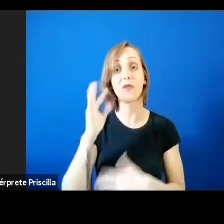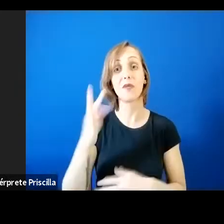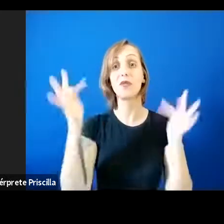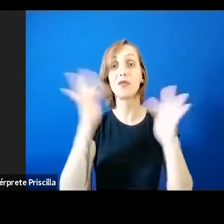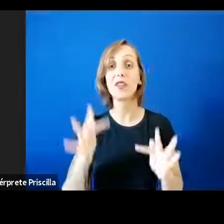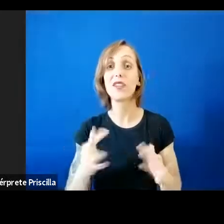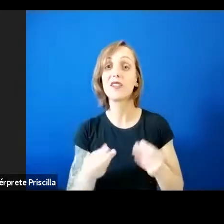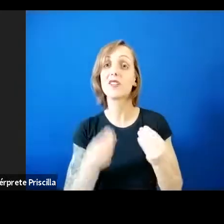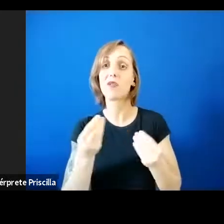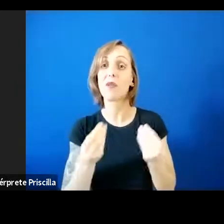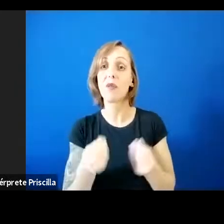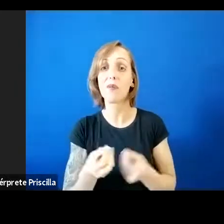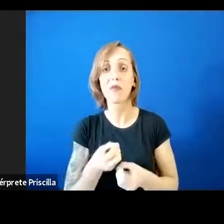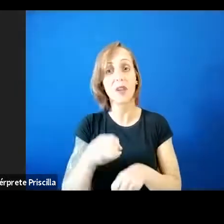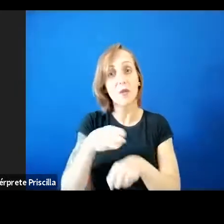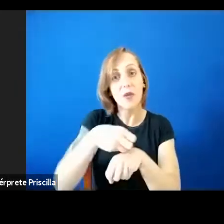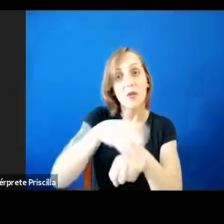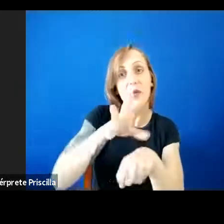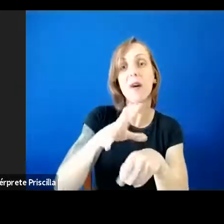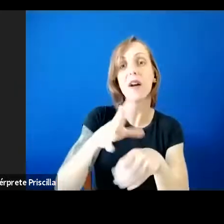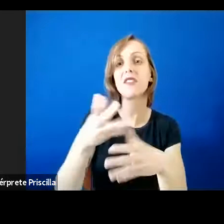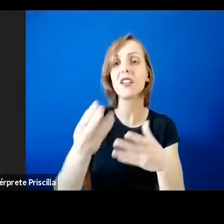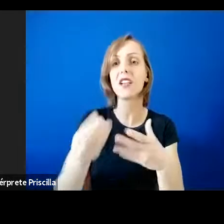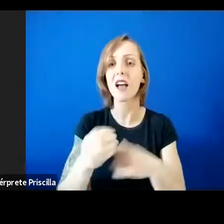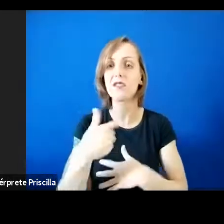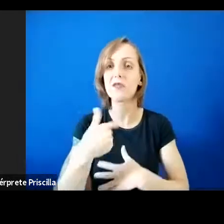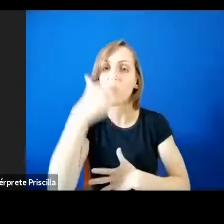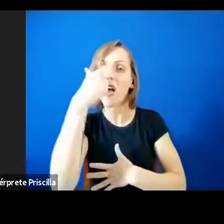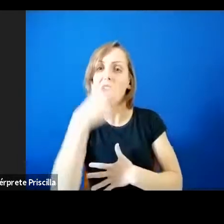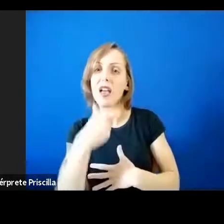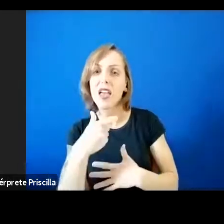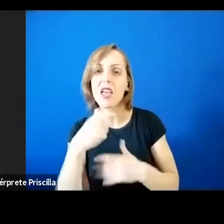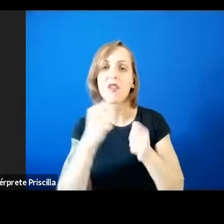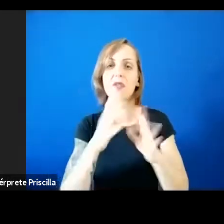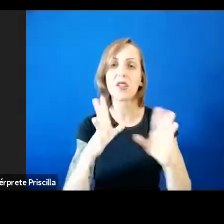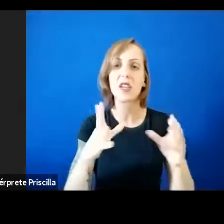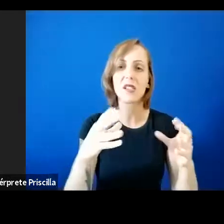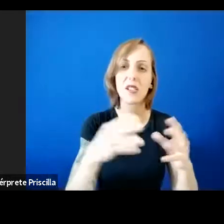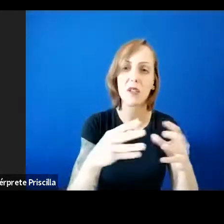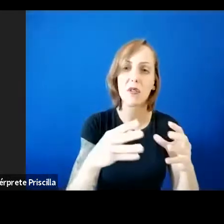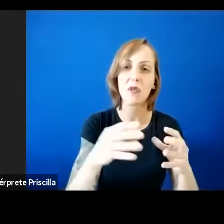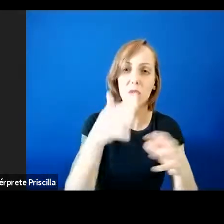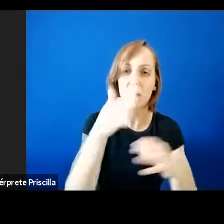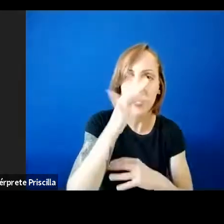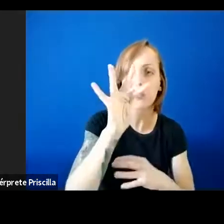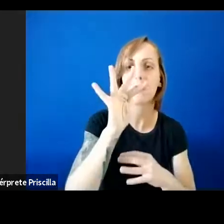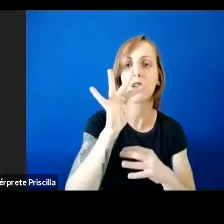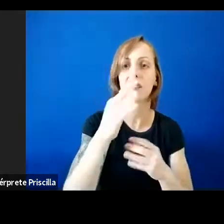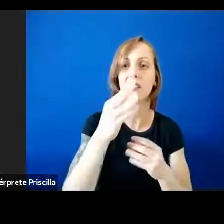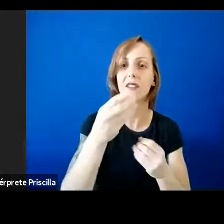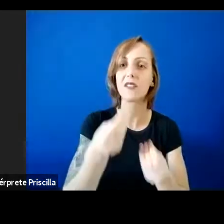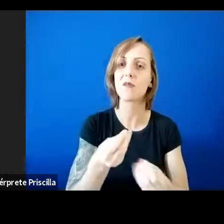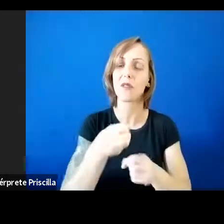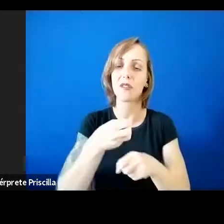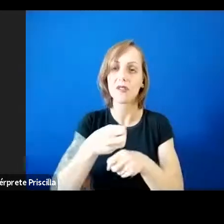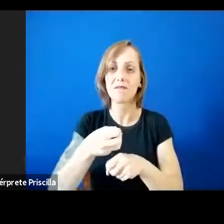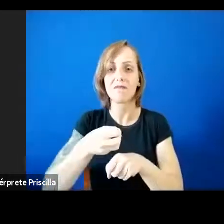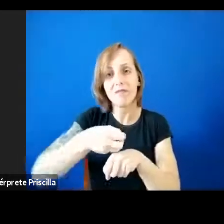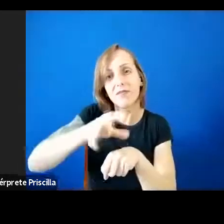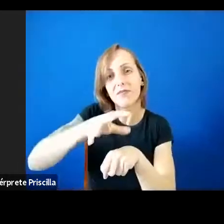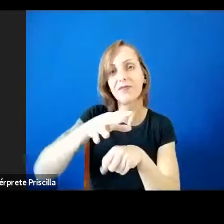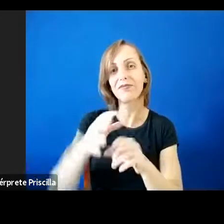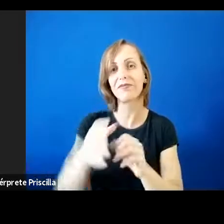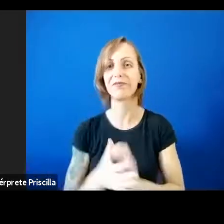com esse evento, com esse tema que está sendo proposto, né? Quando eu ouvi a Querexu falando ali